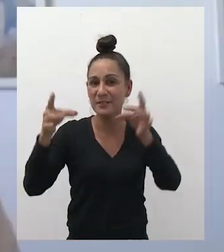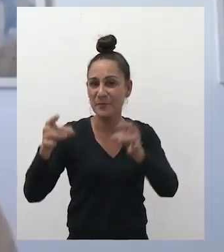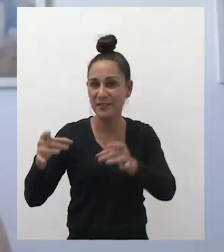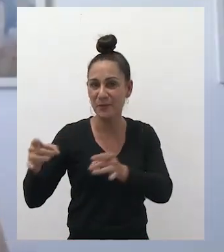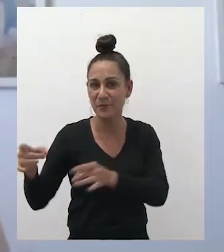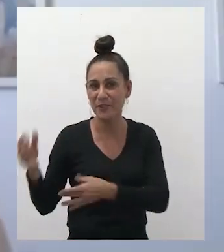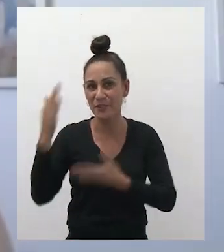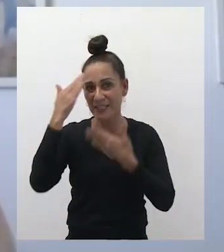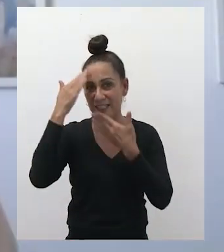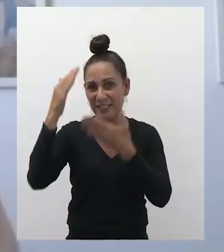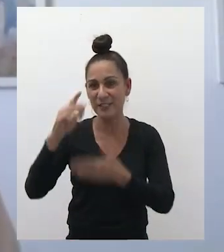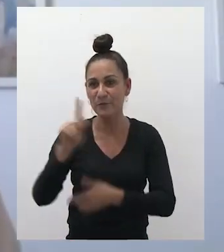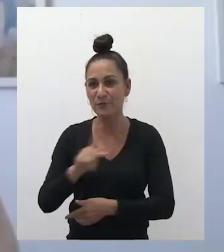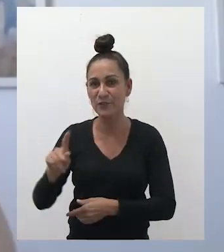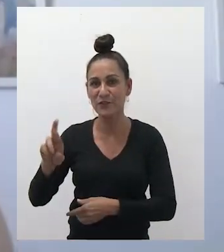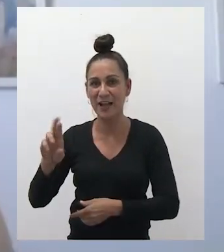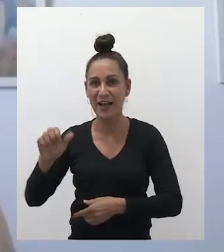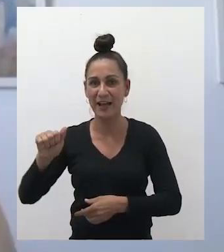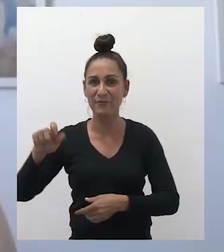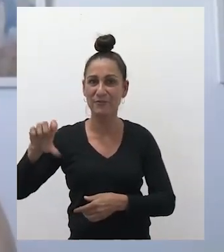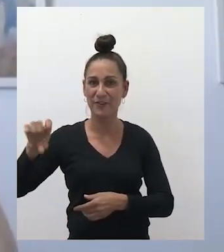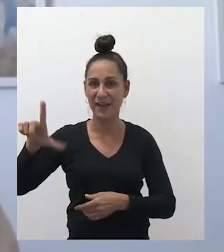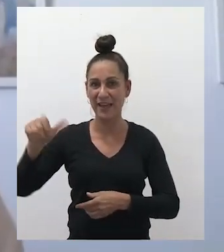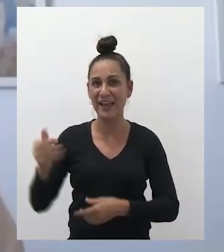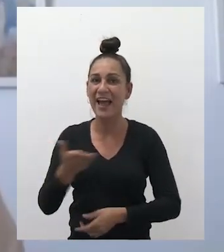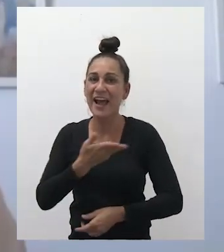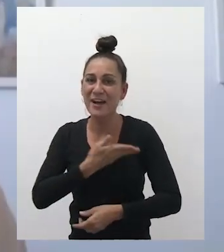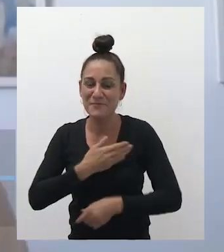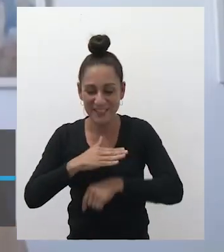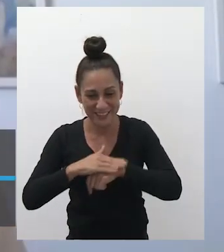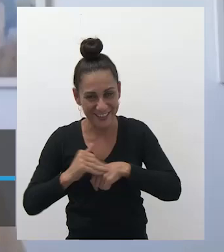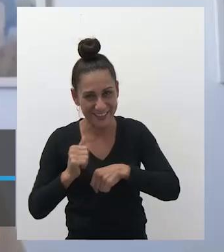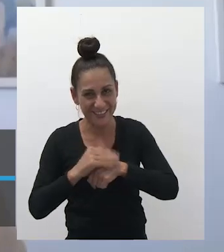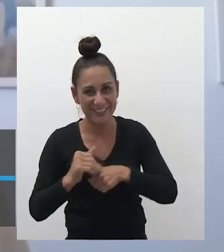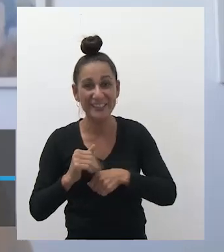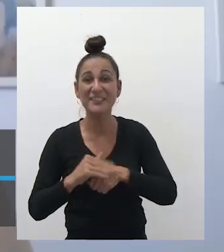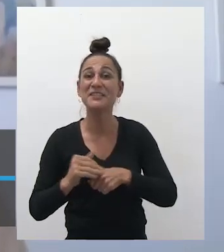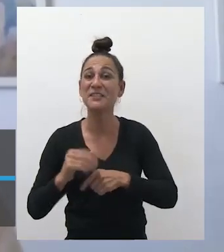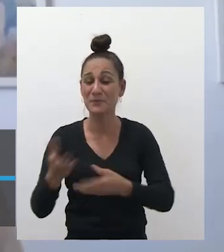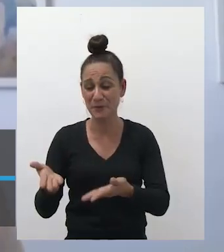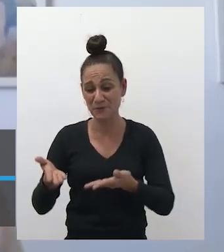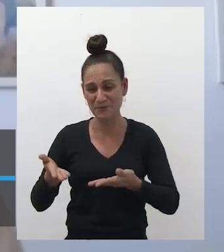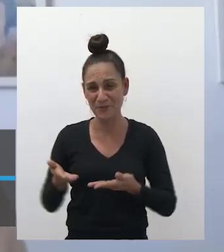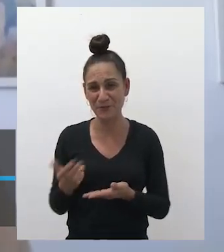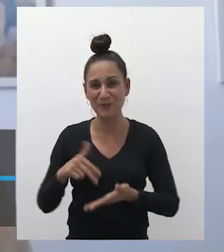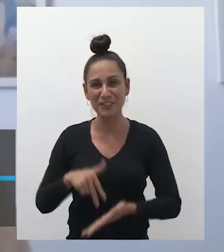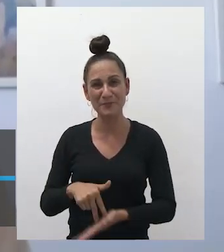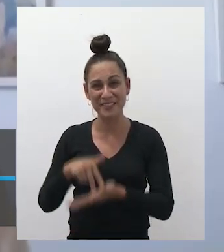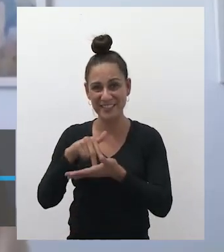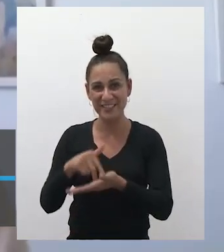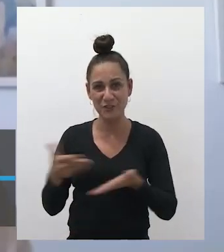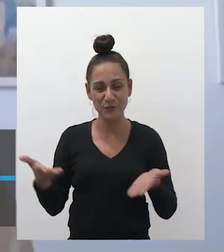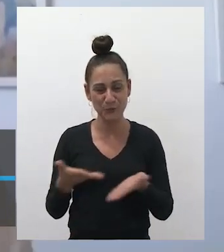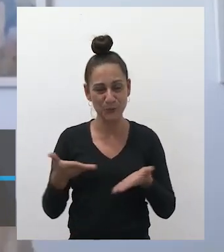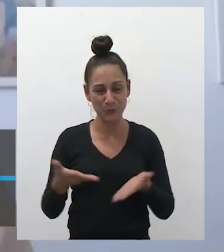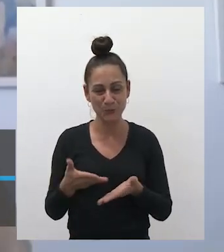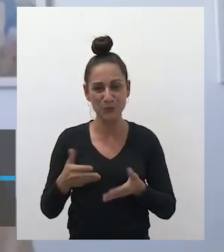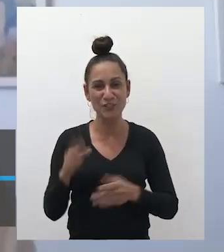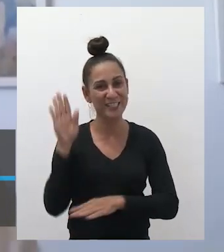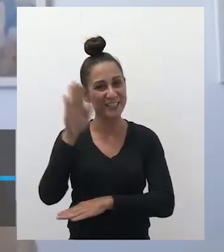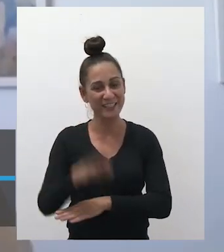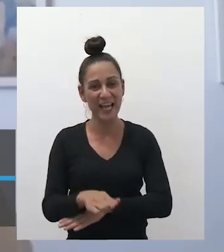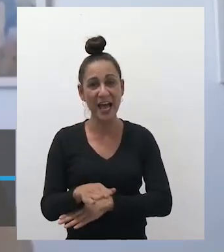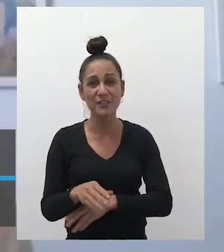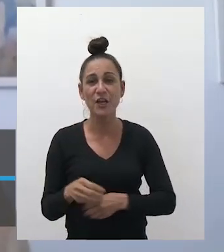professora Rafaela Caldeira Gonçalves, minha amiga querida, que fez o convite para estar aqui com vocês na tarde de hoje. E, pessoal, vamos falar